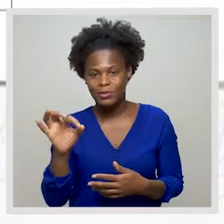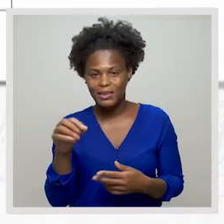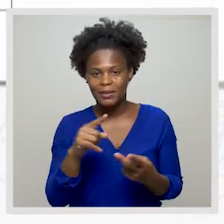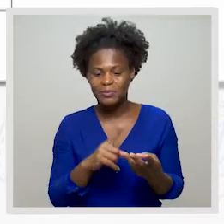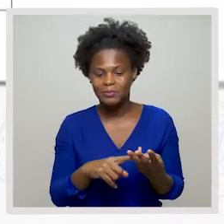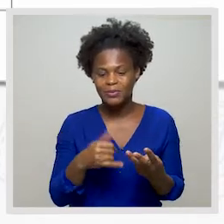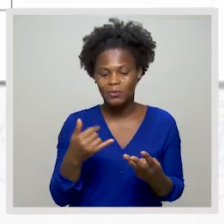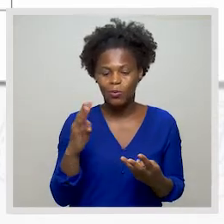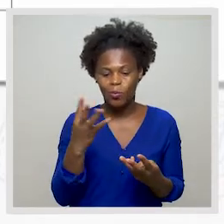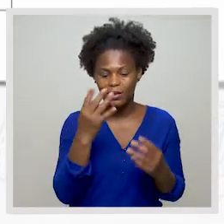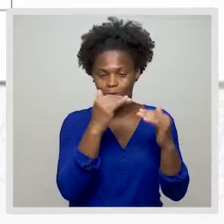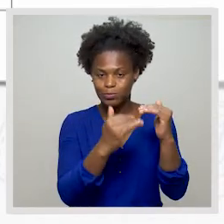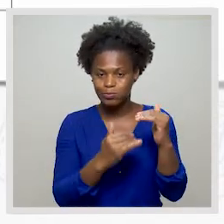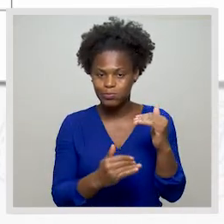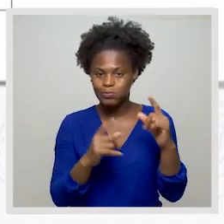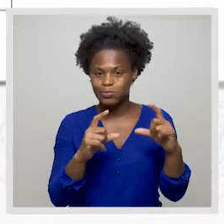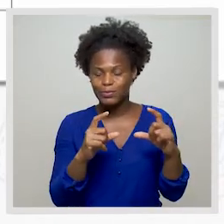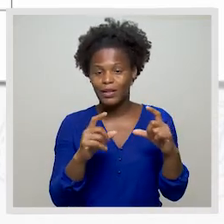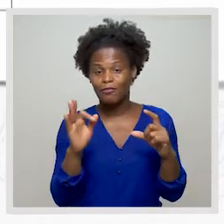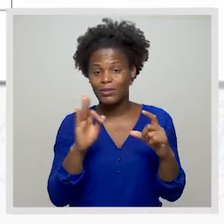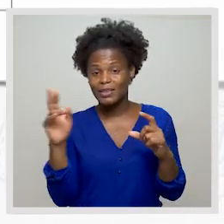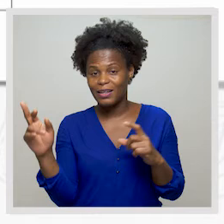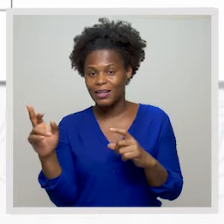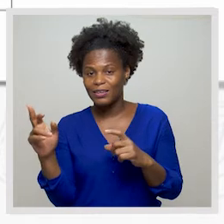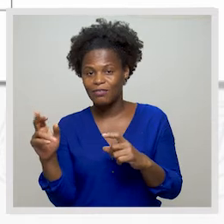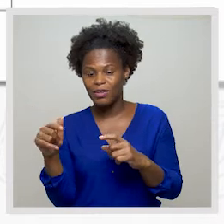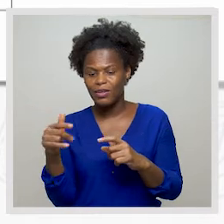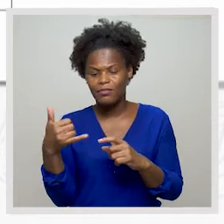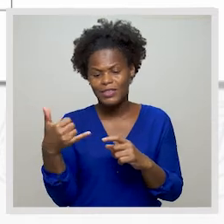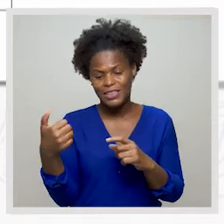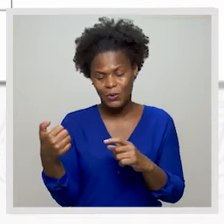25%. Da quarta classe, a frequência relativa,